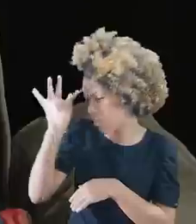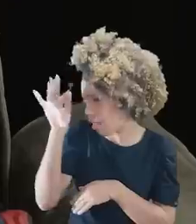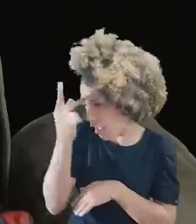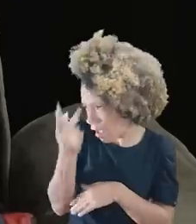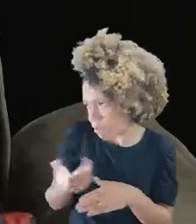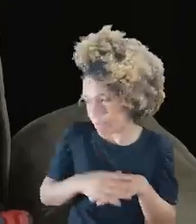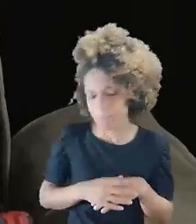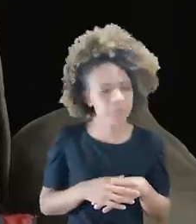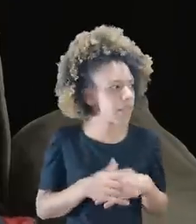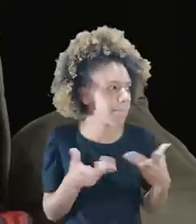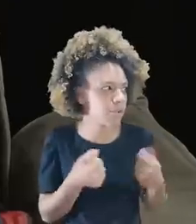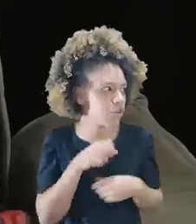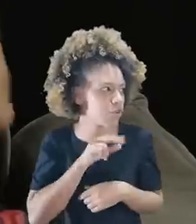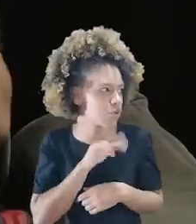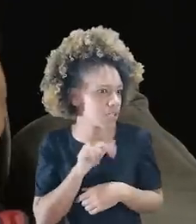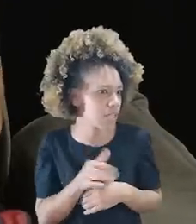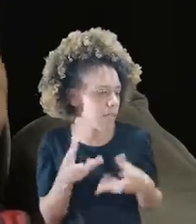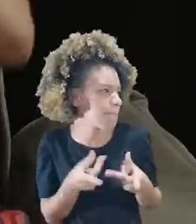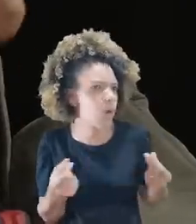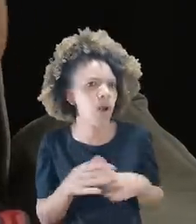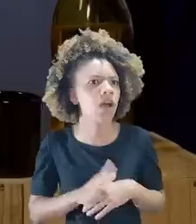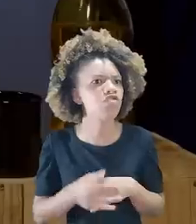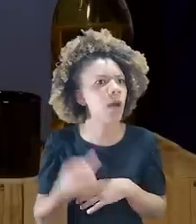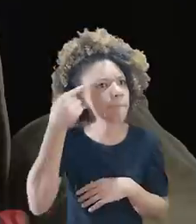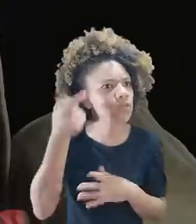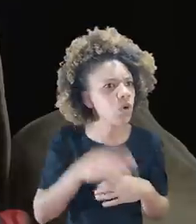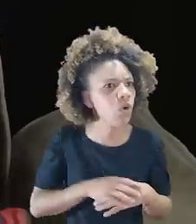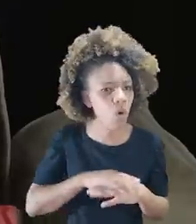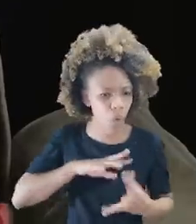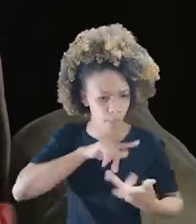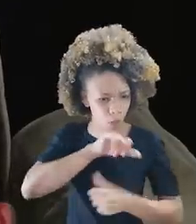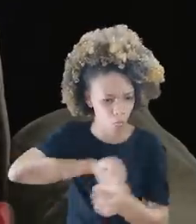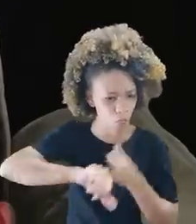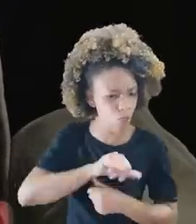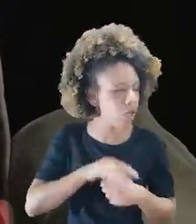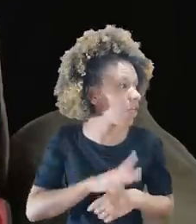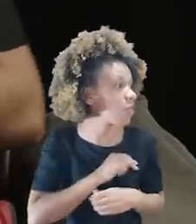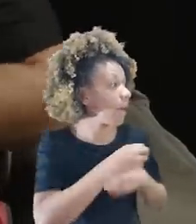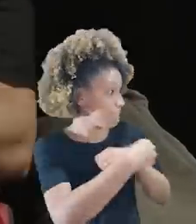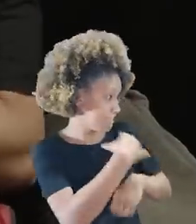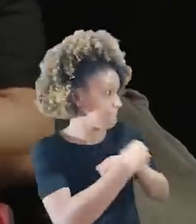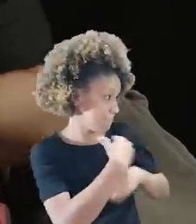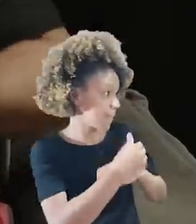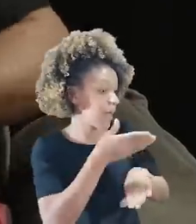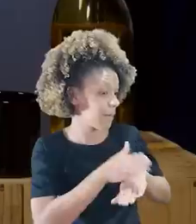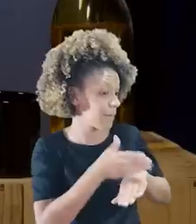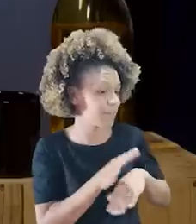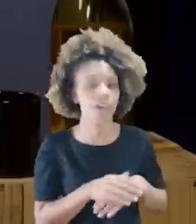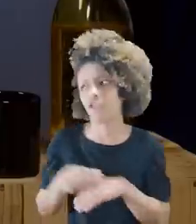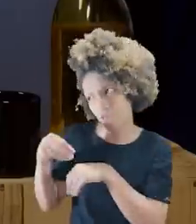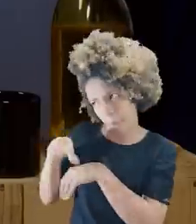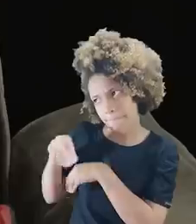vai ser demais a Suzana Alves me curar já prou para pensar nisso o mundo dando voltas vou ficar falando para ela me passa um exercício ela toma aqui vou